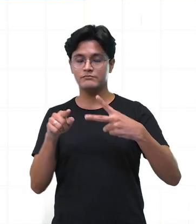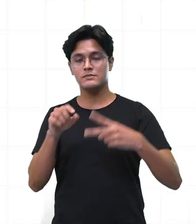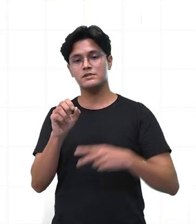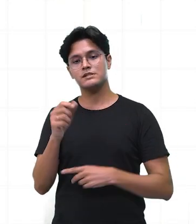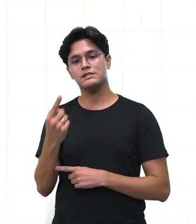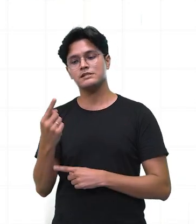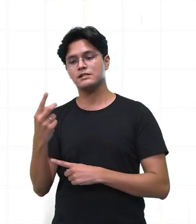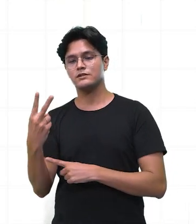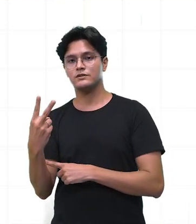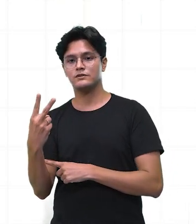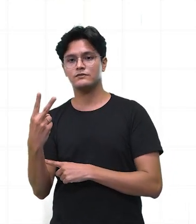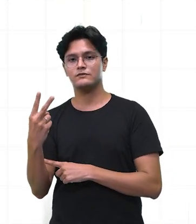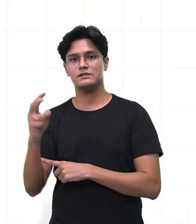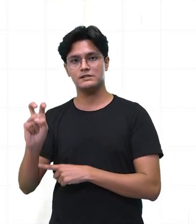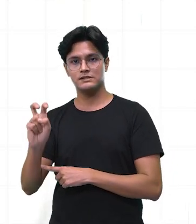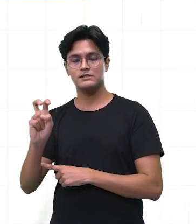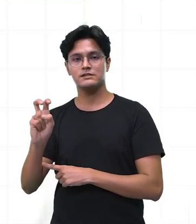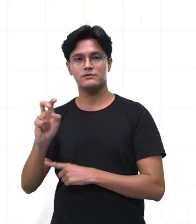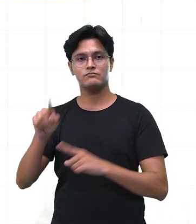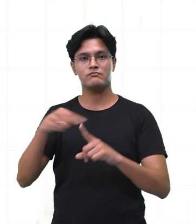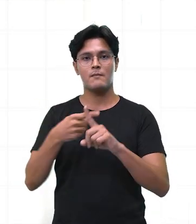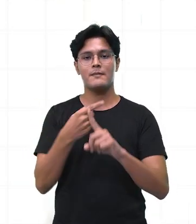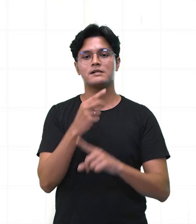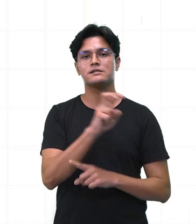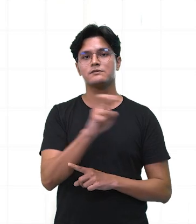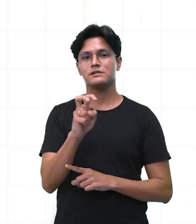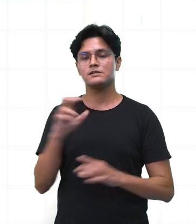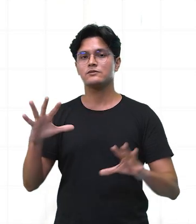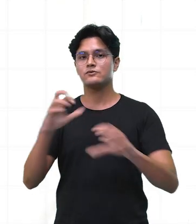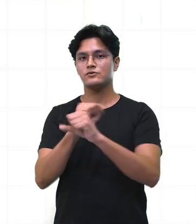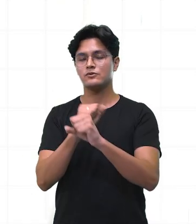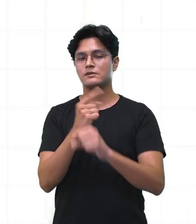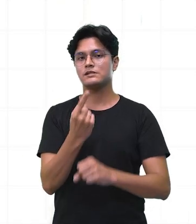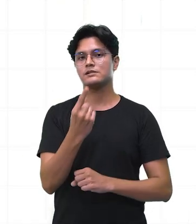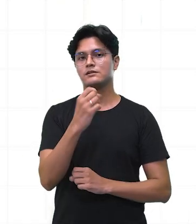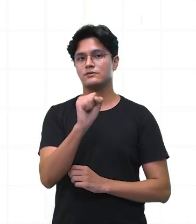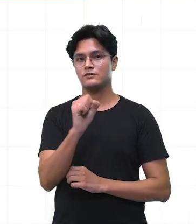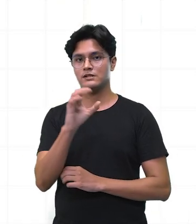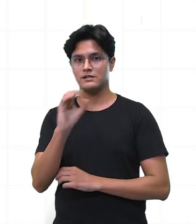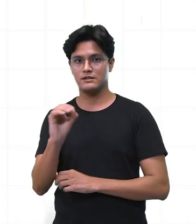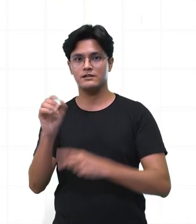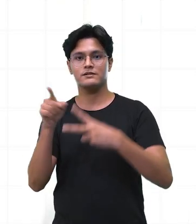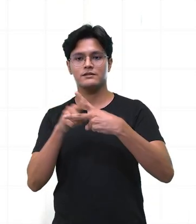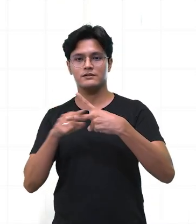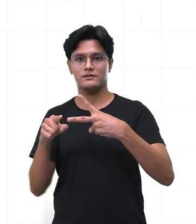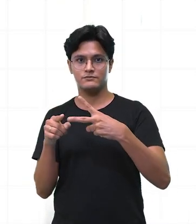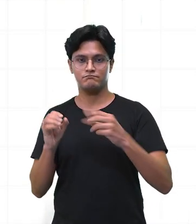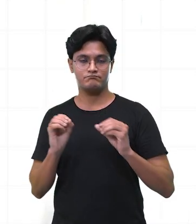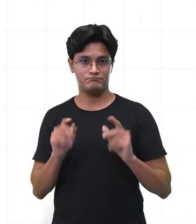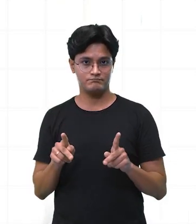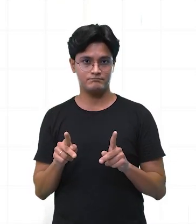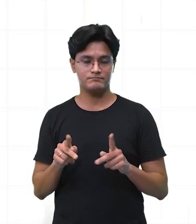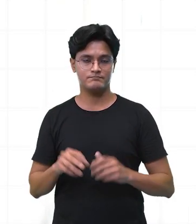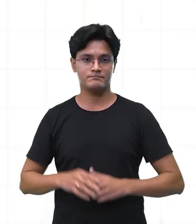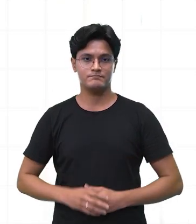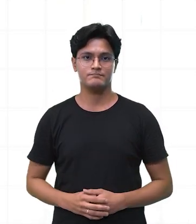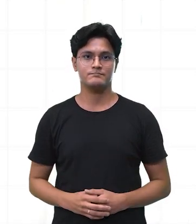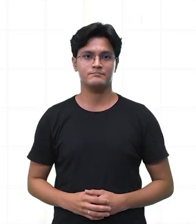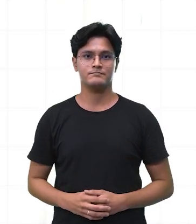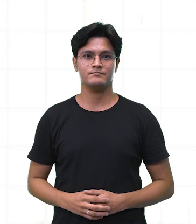55 mais 125, você tem um total de 180 graus, ok?